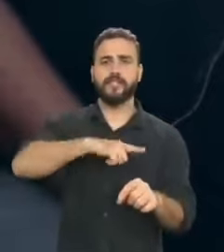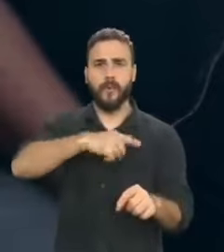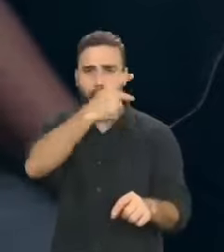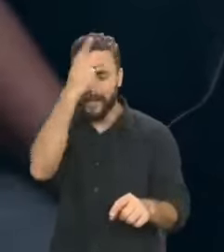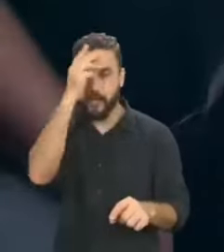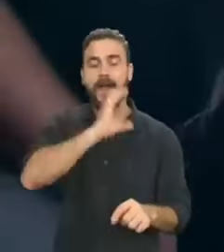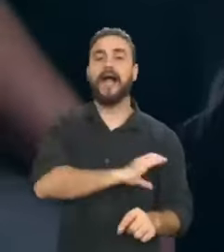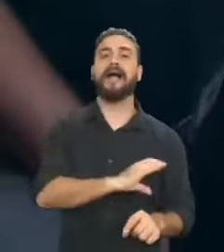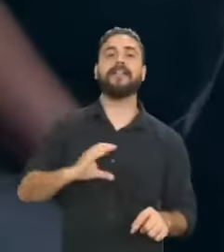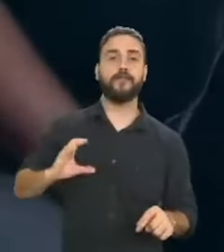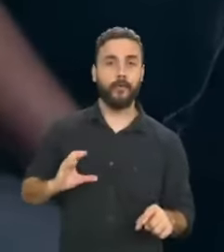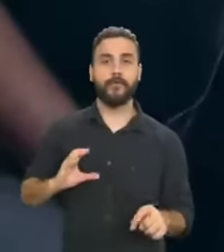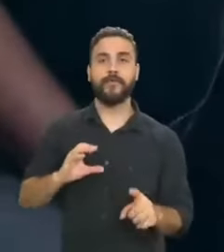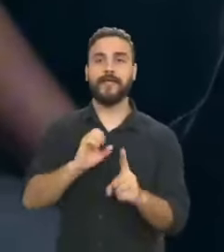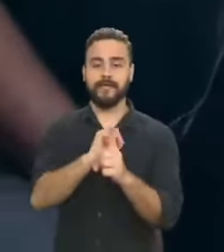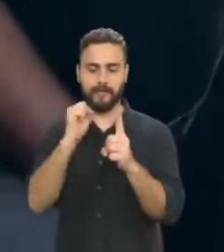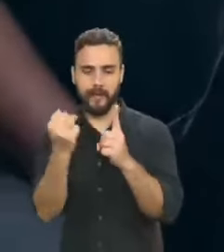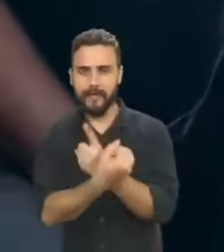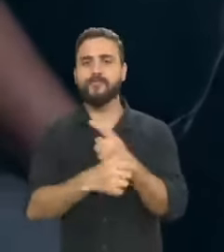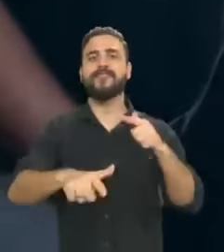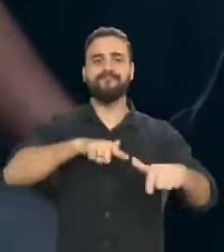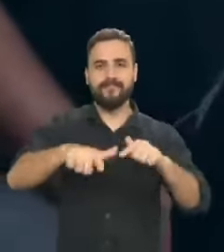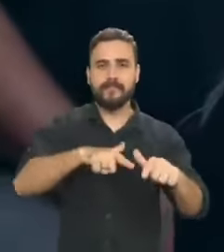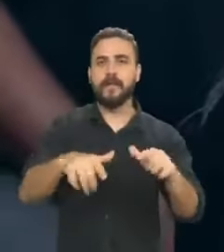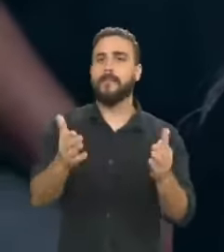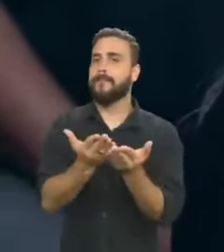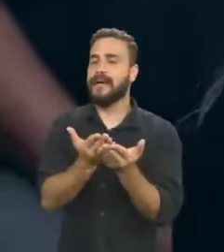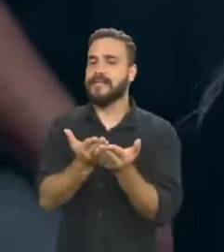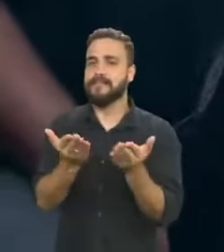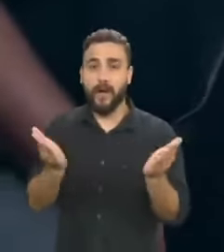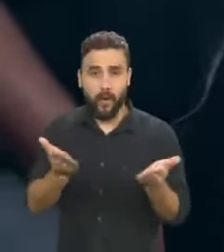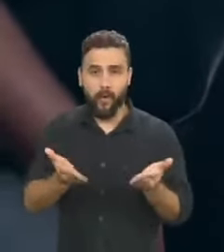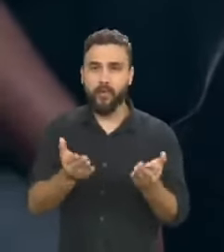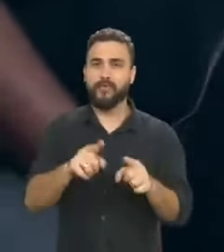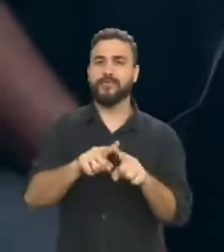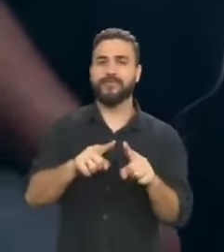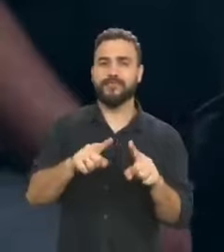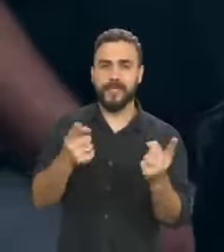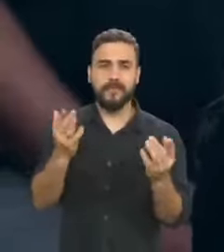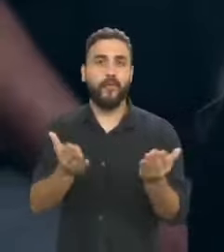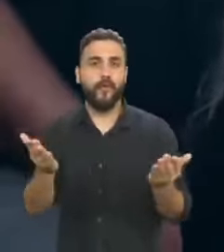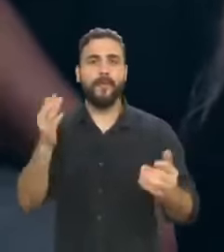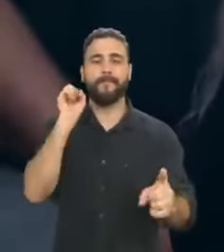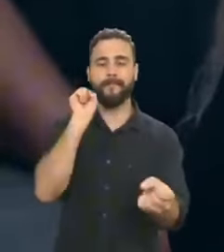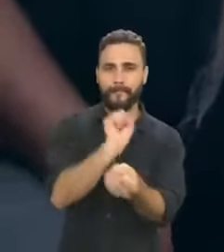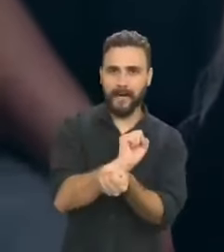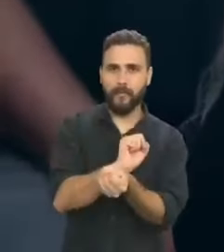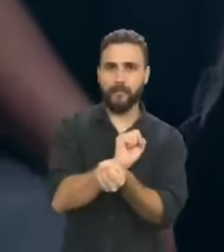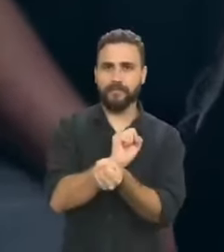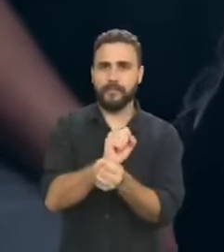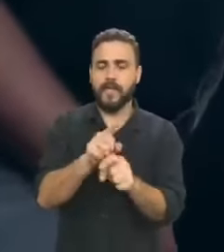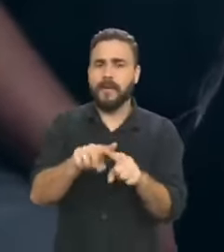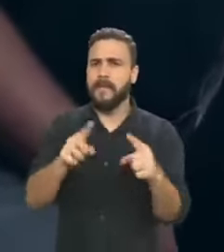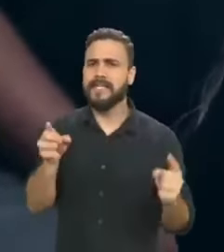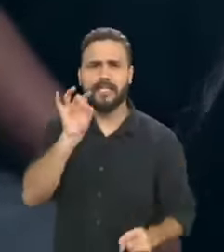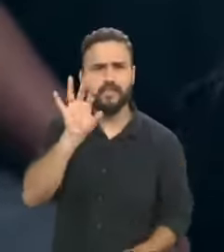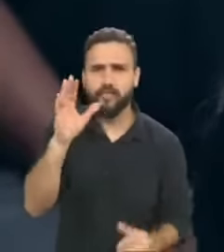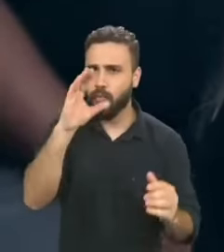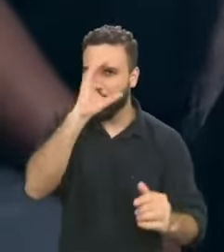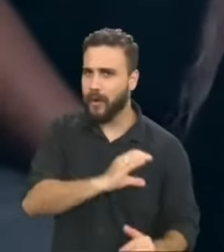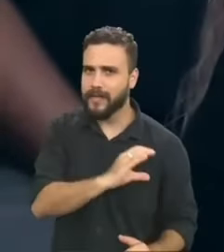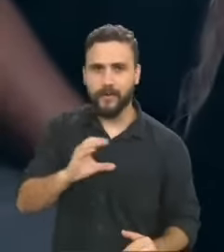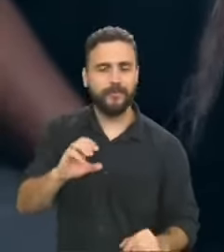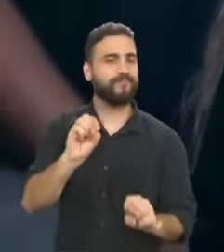que eu tenho visto é que a gente resolveu que isso não é uma coisa, não é o católico que faz obra social. É